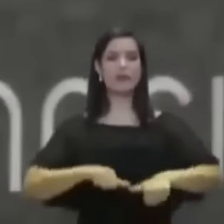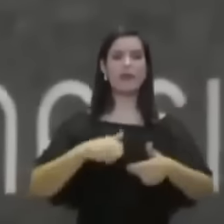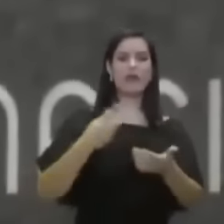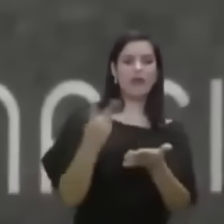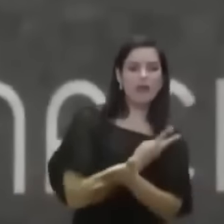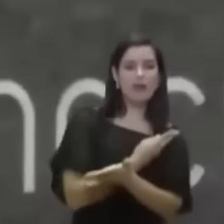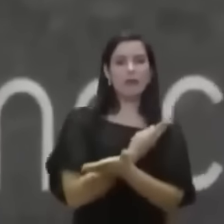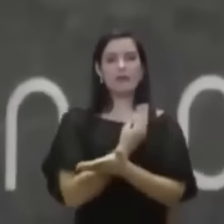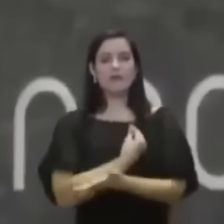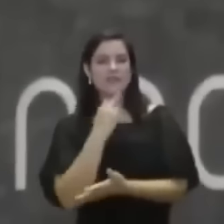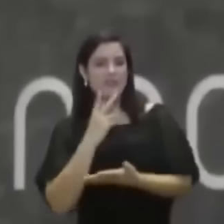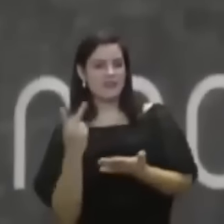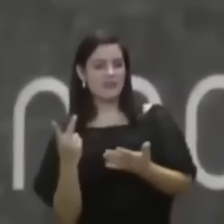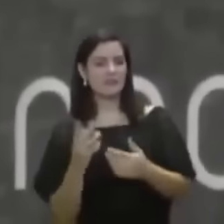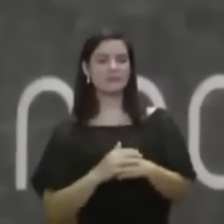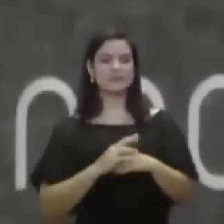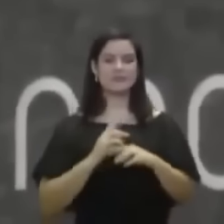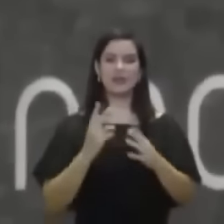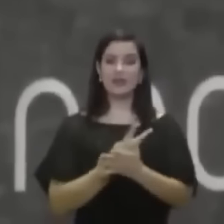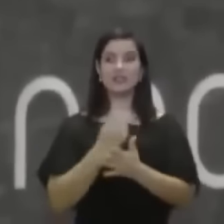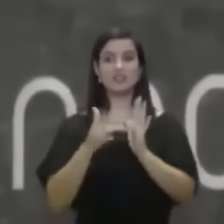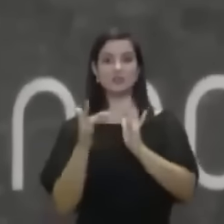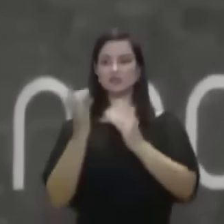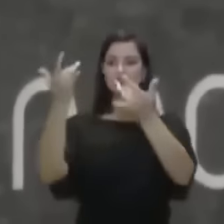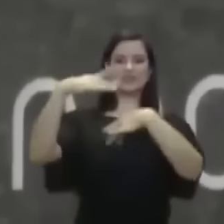deslizes, Jesus não desiste de trabalhar em nós.